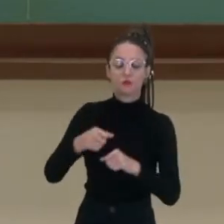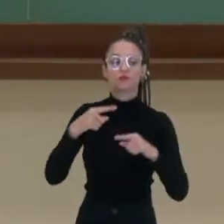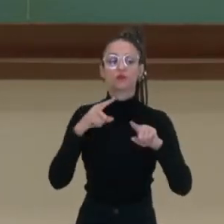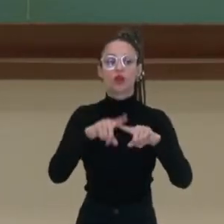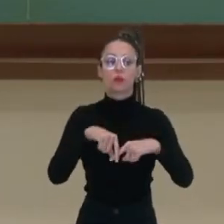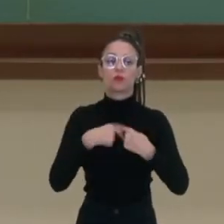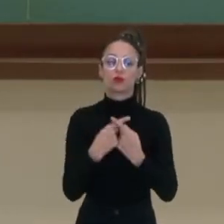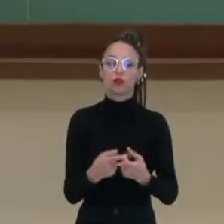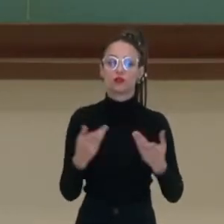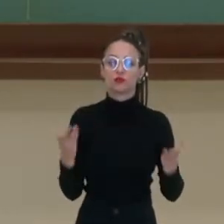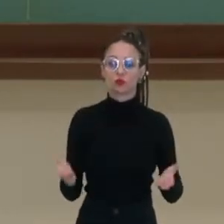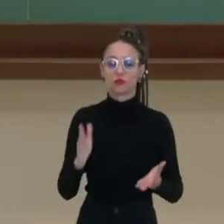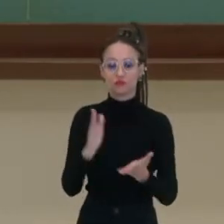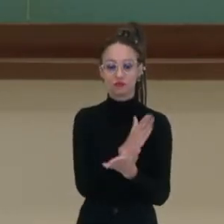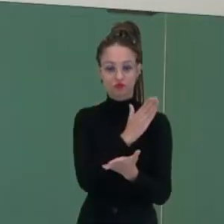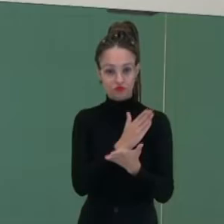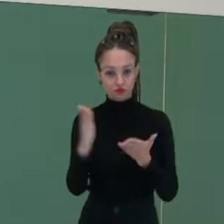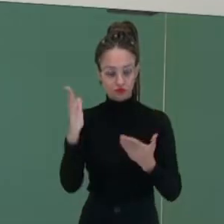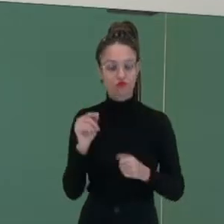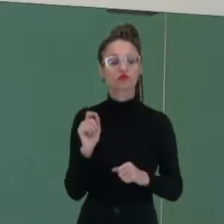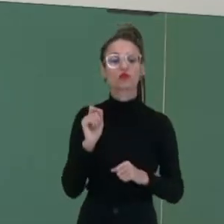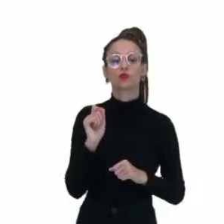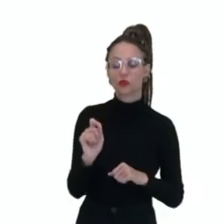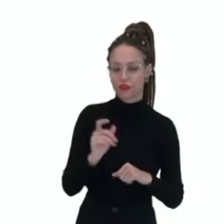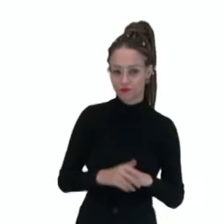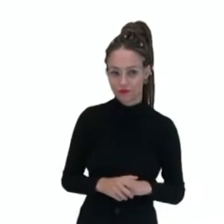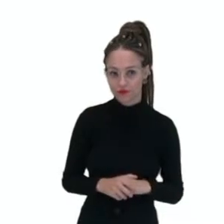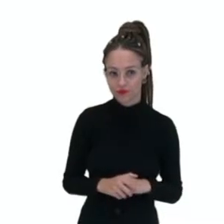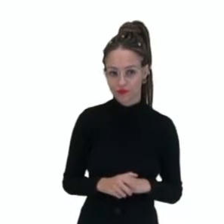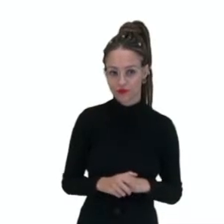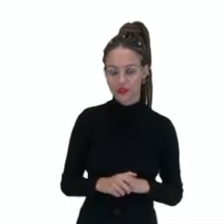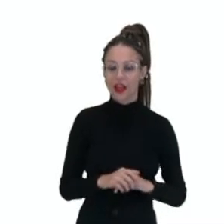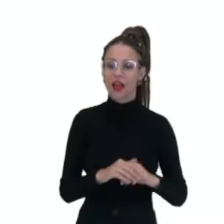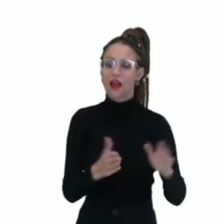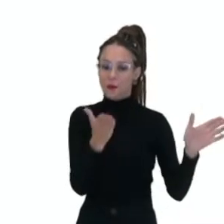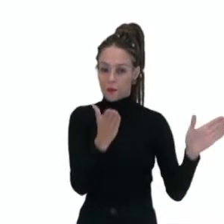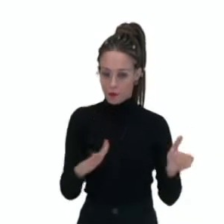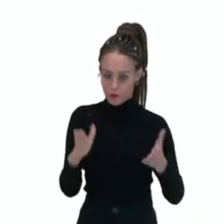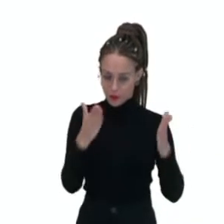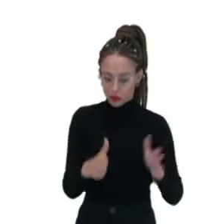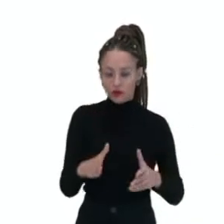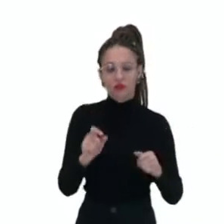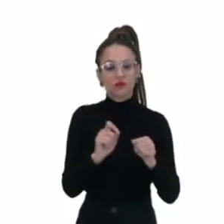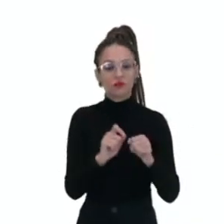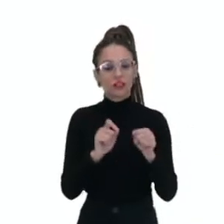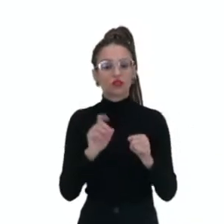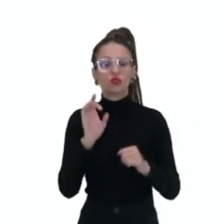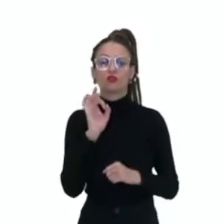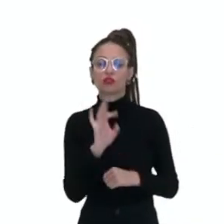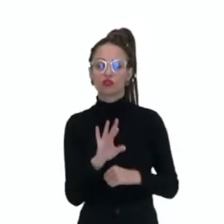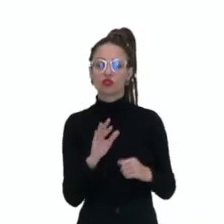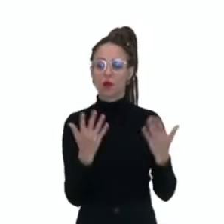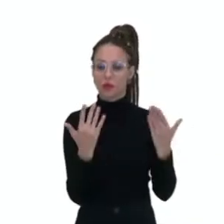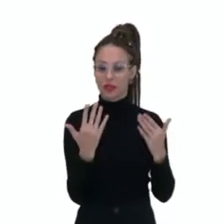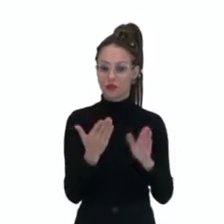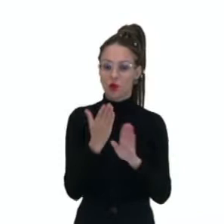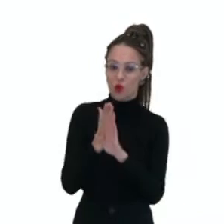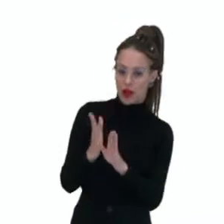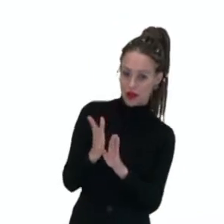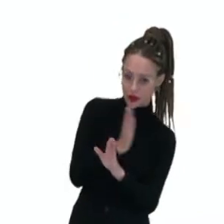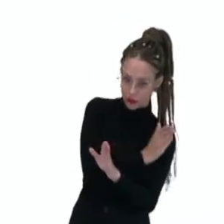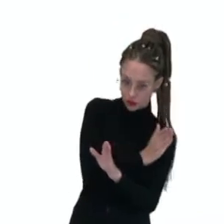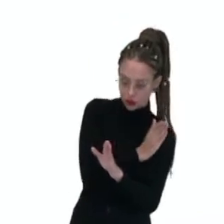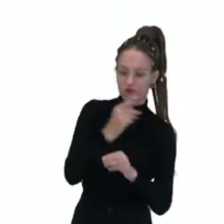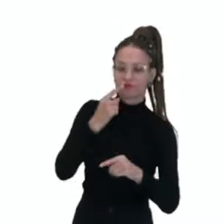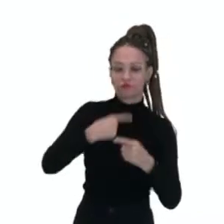nós fomos dividir, né, em a manufatura feita somente pelas mãos antes desse período da